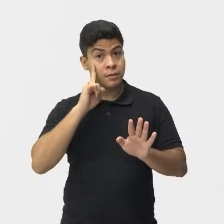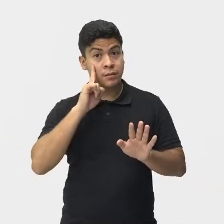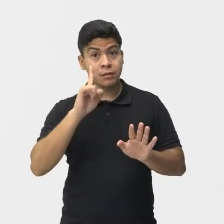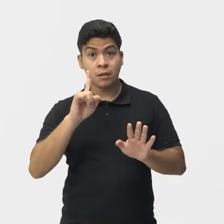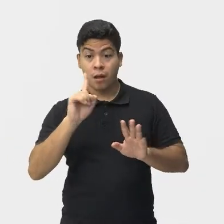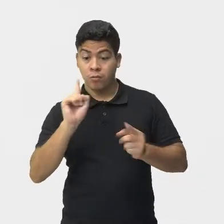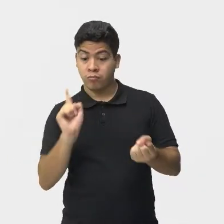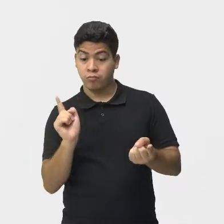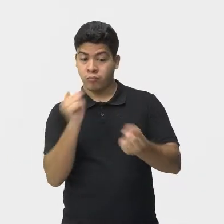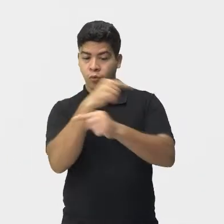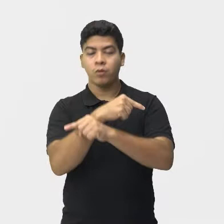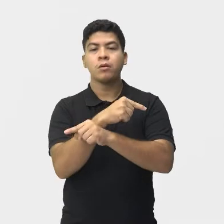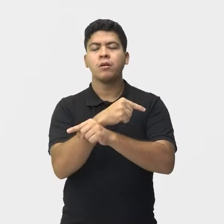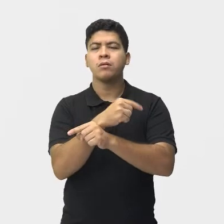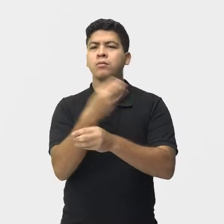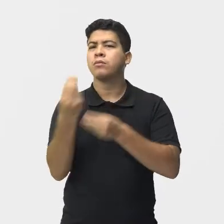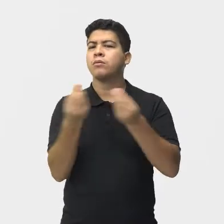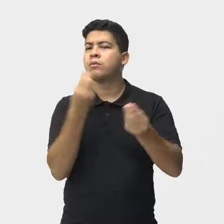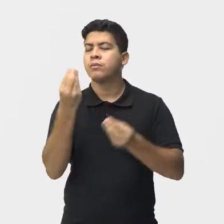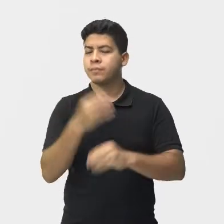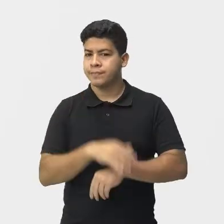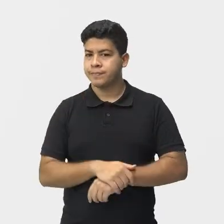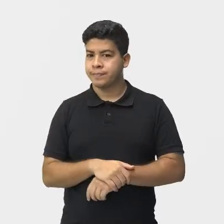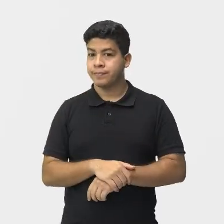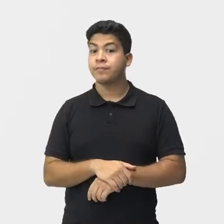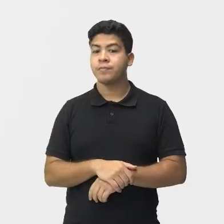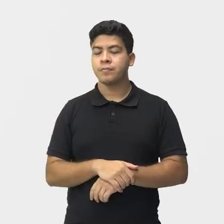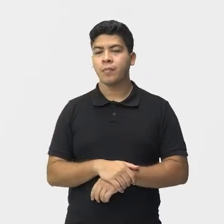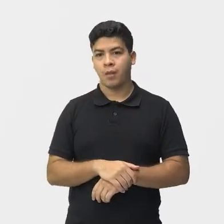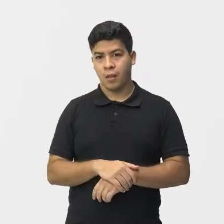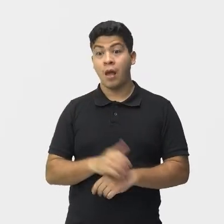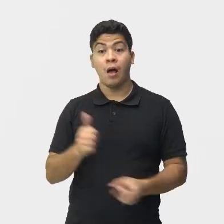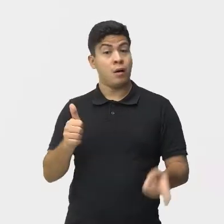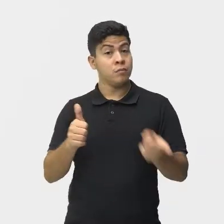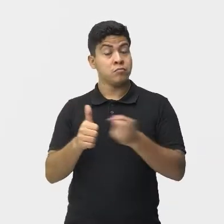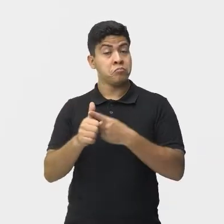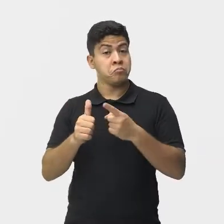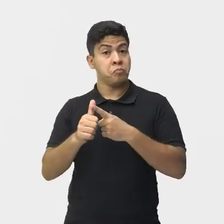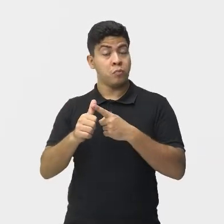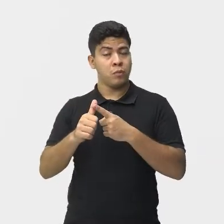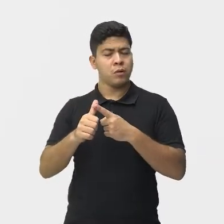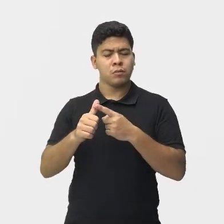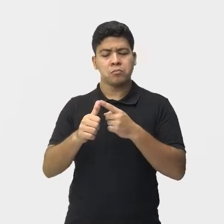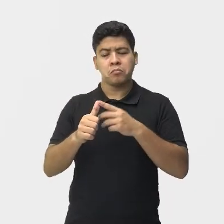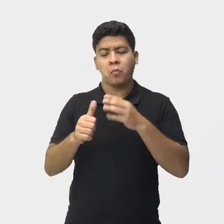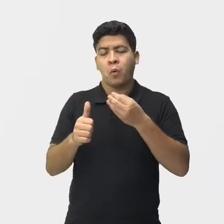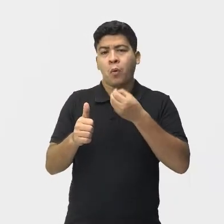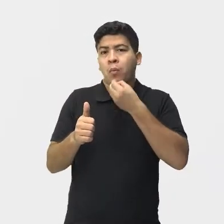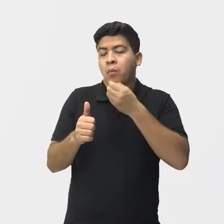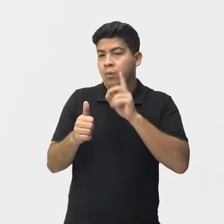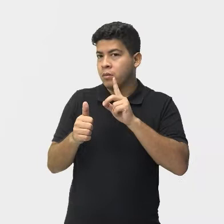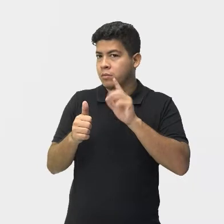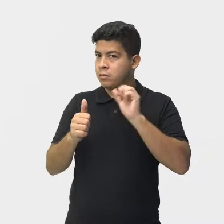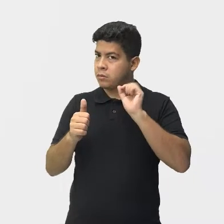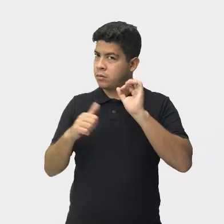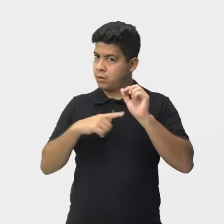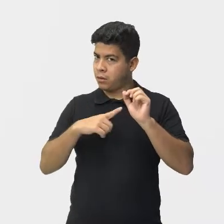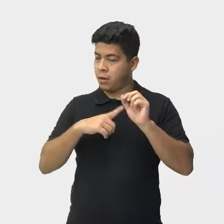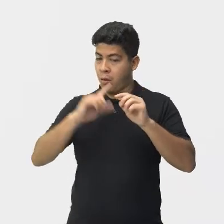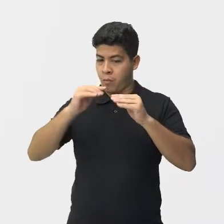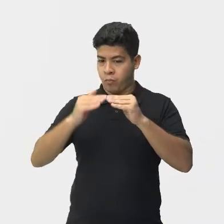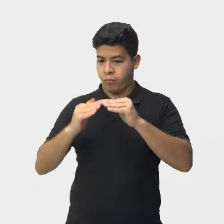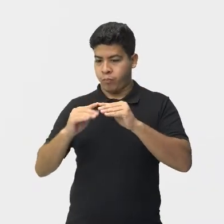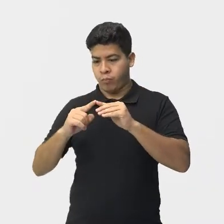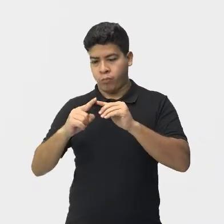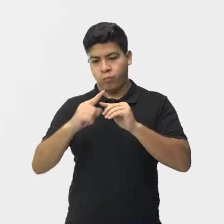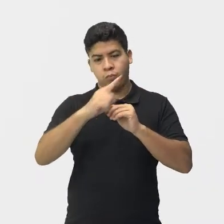velocidade aumenta com o passar do tempo. Essa é a primeira possibilidade para o gráfico da velocidade. nós termos uma função crescente.